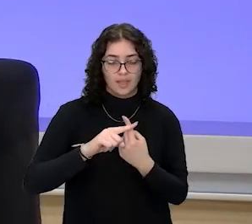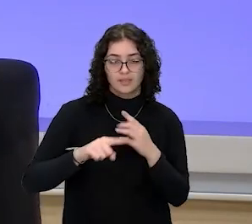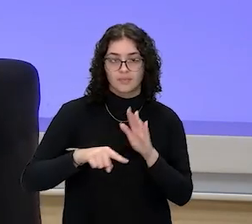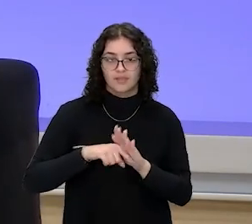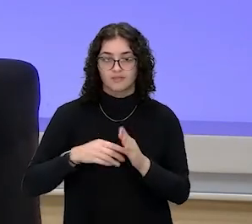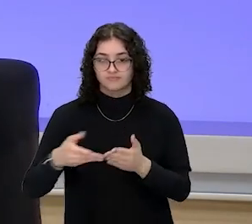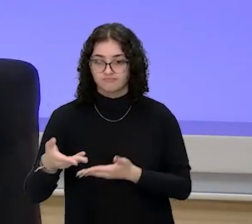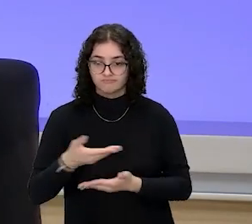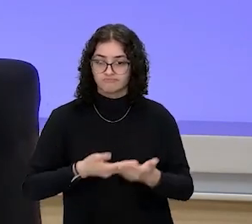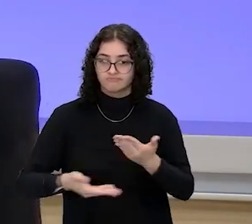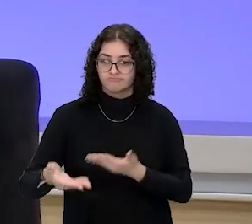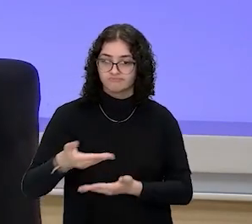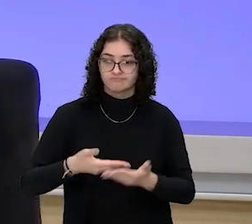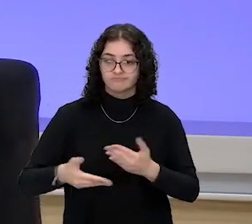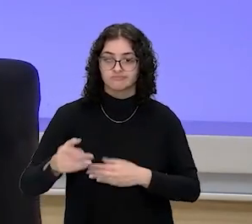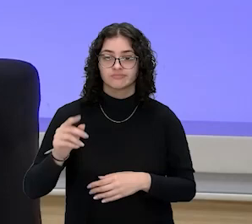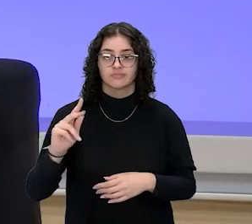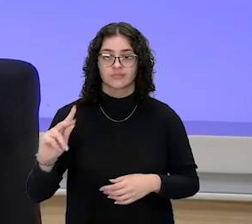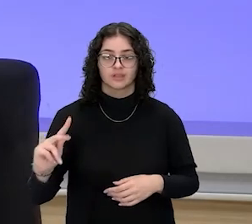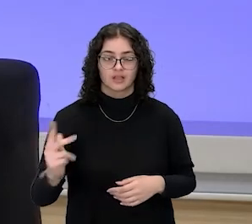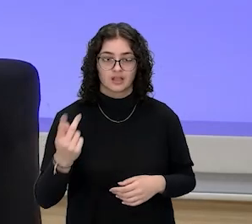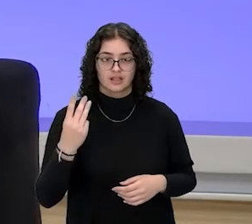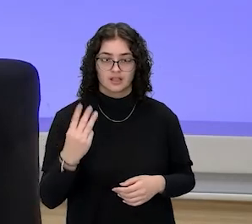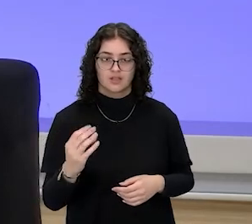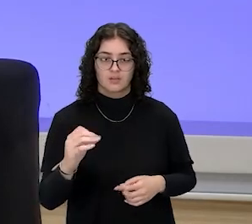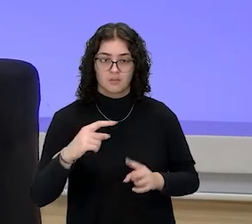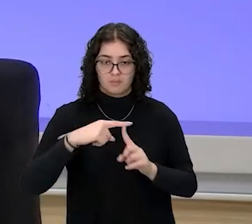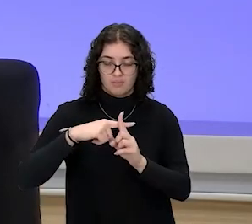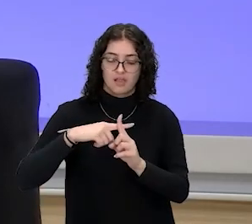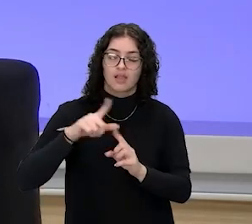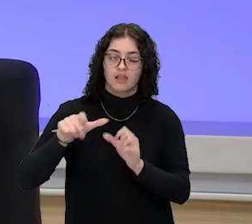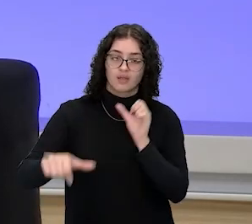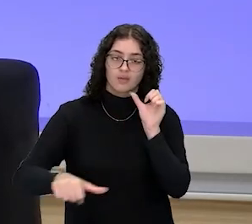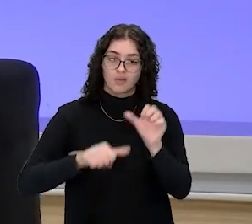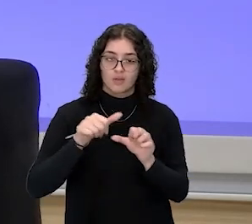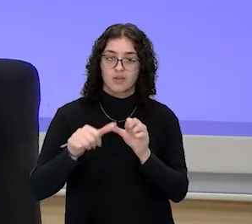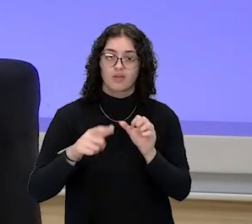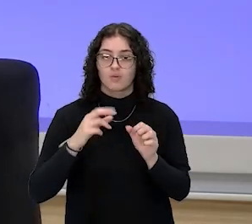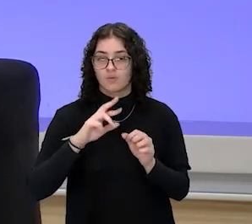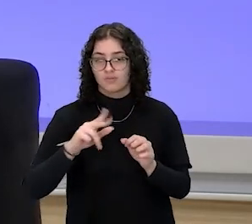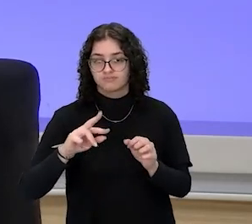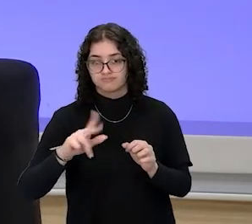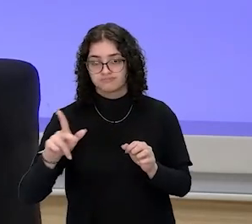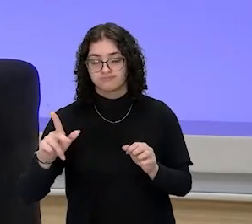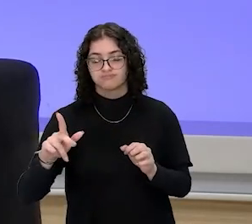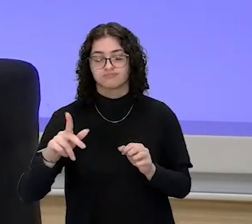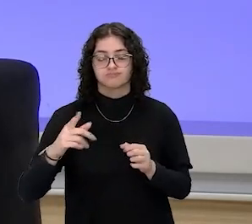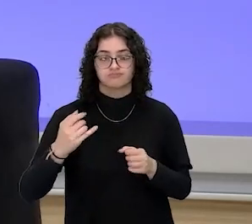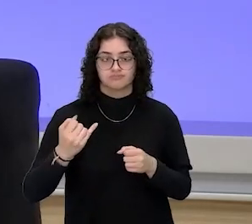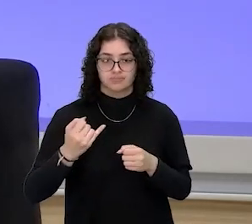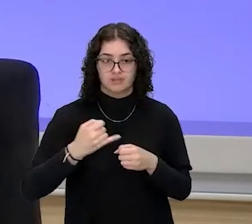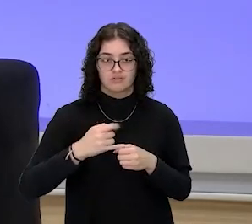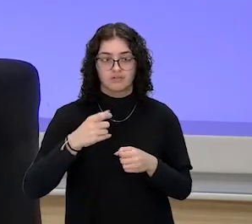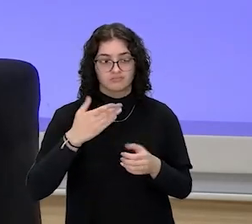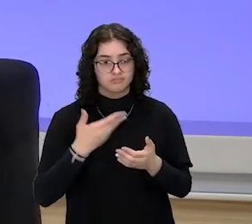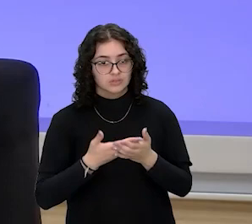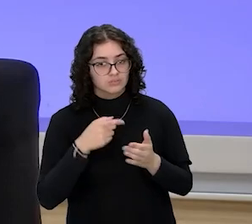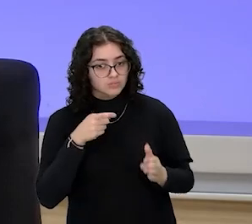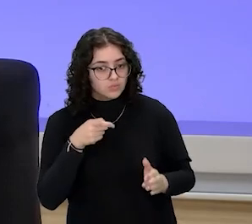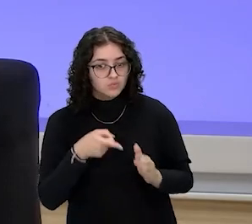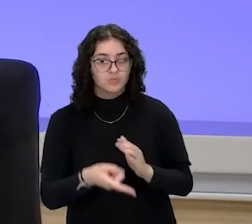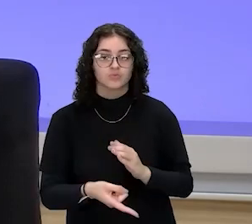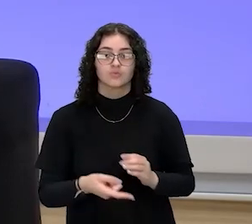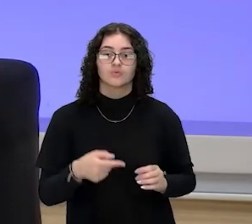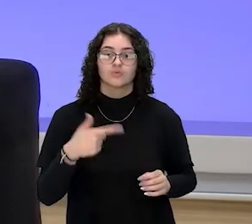catiônica. Então, o H3O+, ele é trocado por outros cátions que vocês vão estudar e se aprofundar